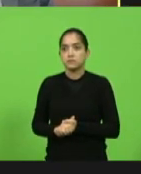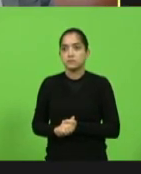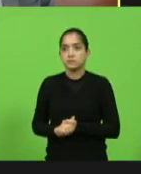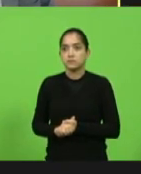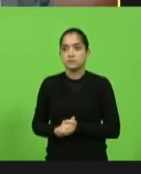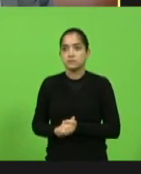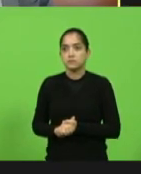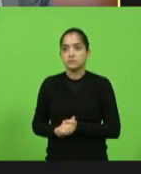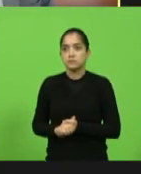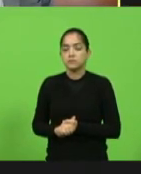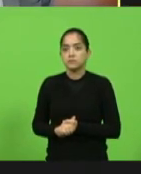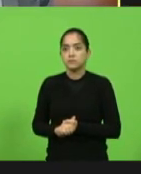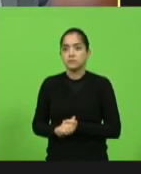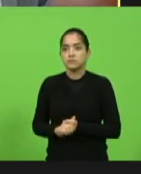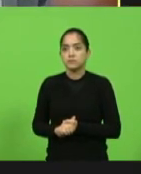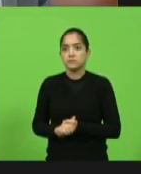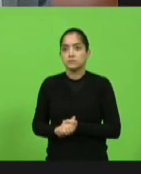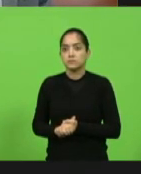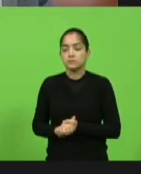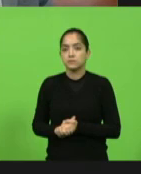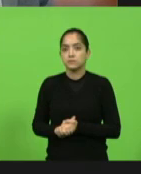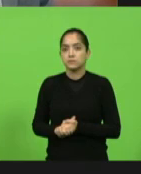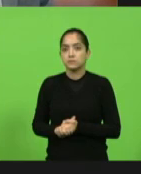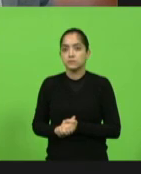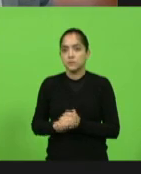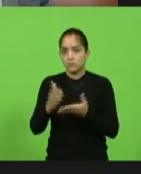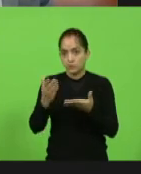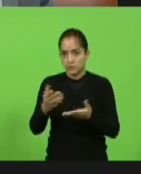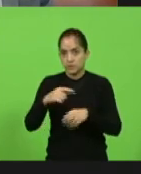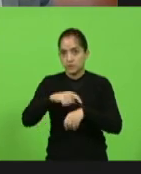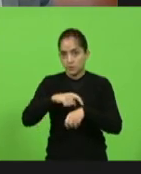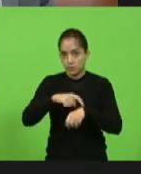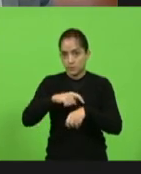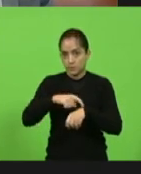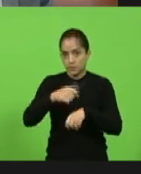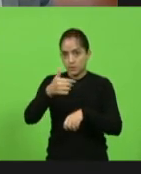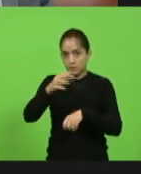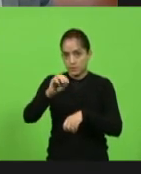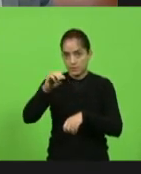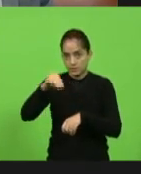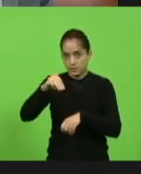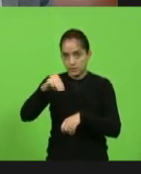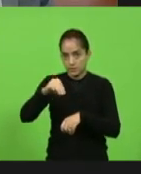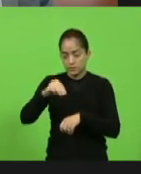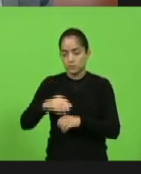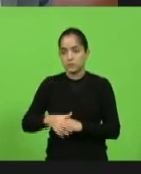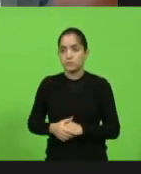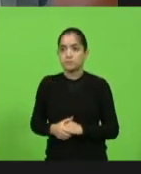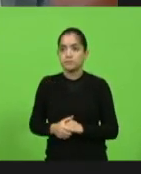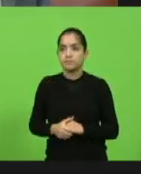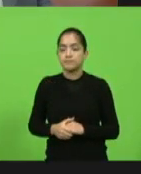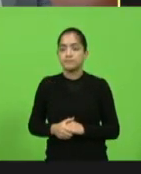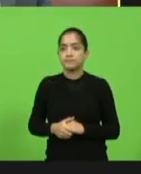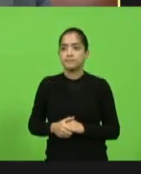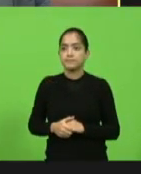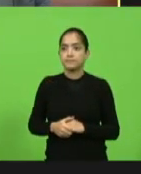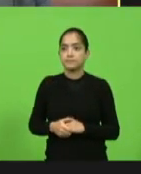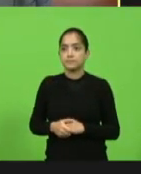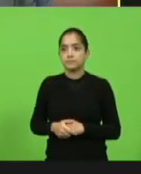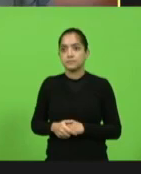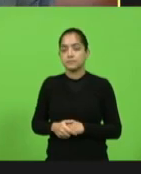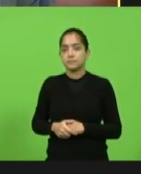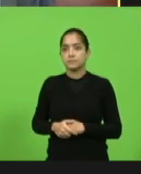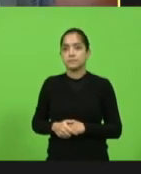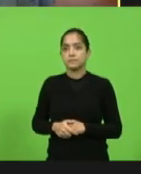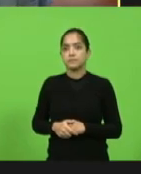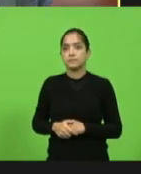estava autorizado a ligar o microfone. Pois não. Vossa Excelência tem a palavra, então, por 10 minutos. É isso, doutor Bruno? Isso mesmo. Obrigado, presidente. Fique à